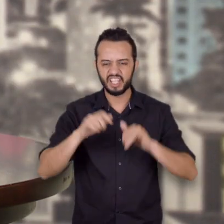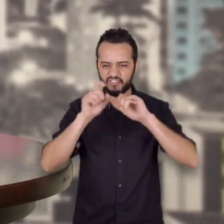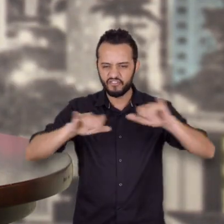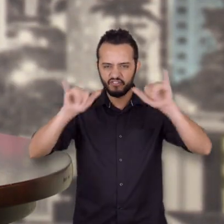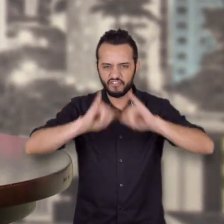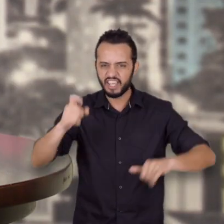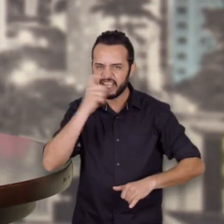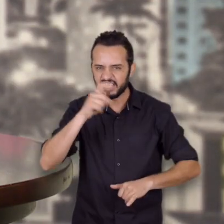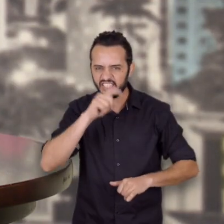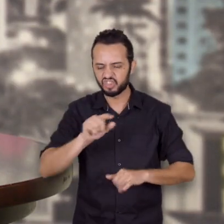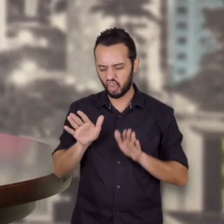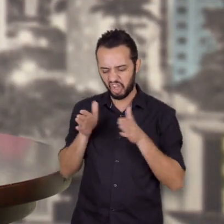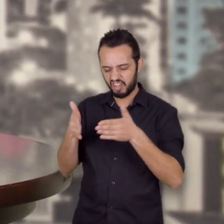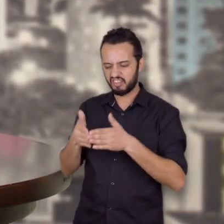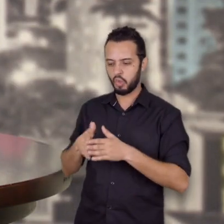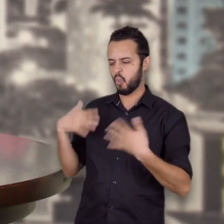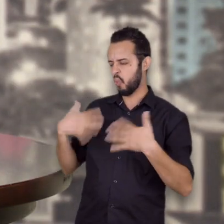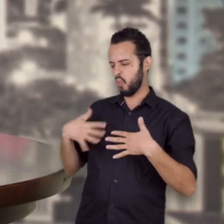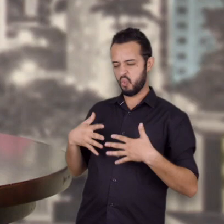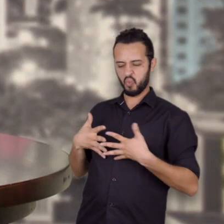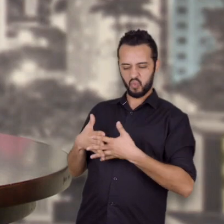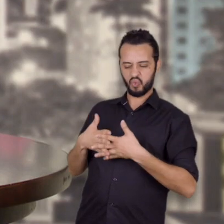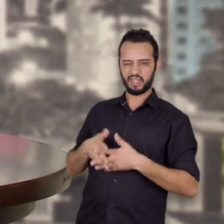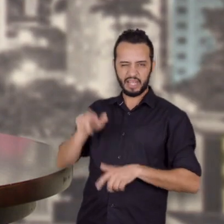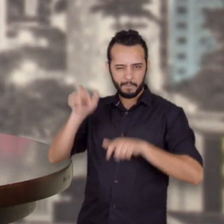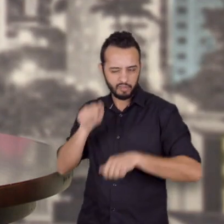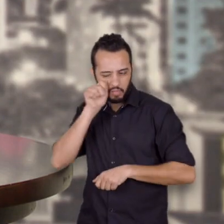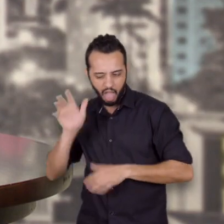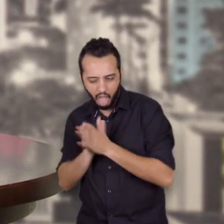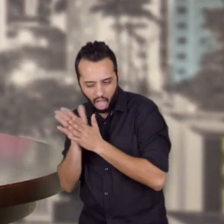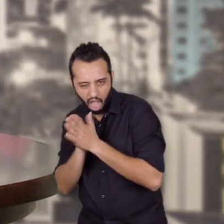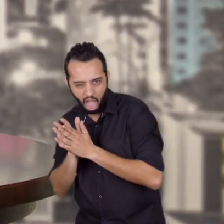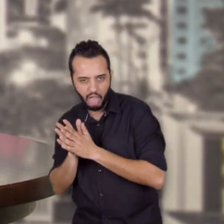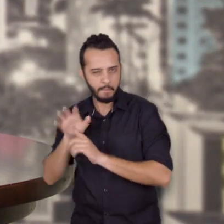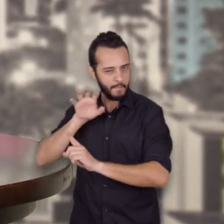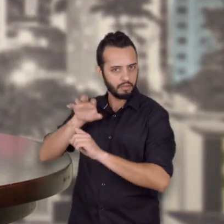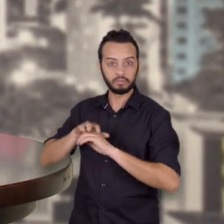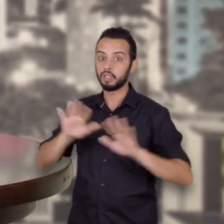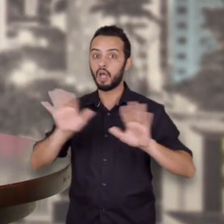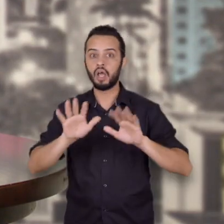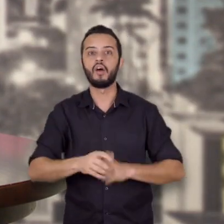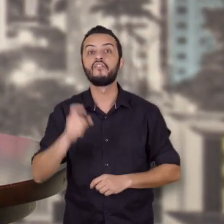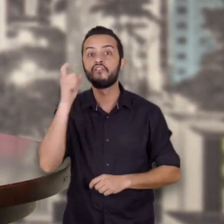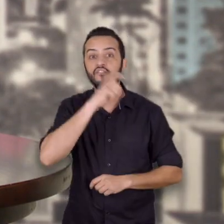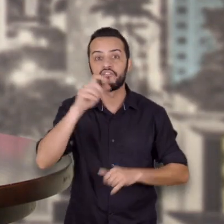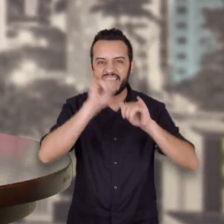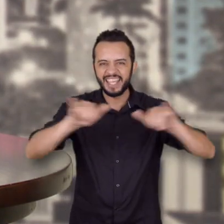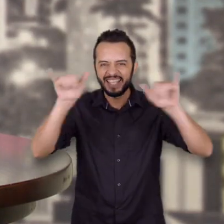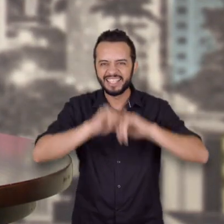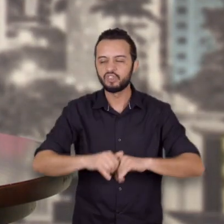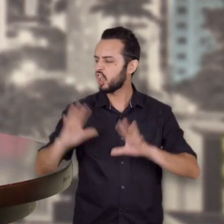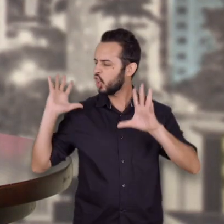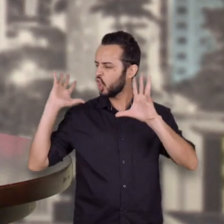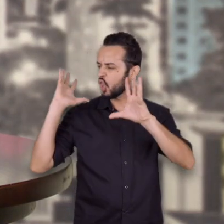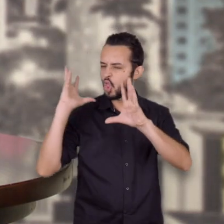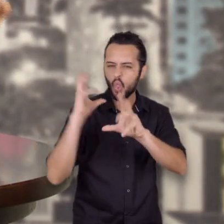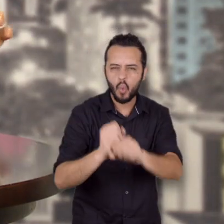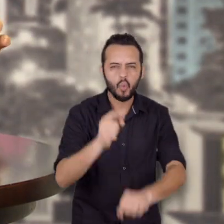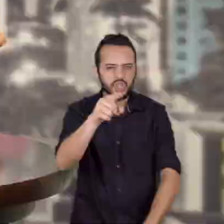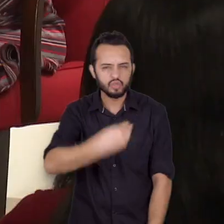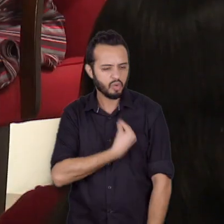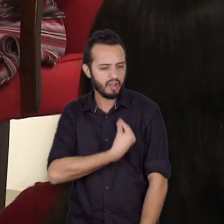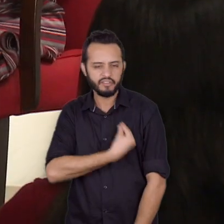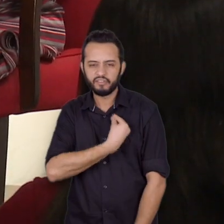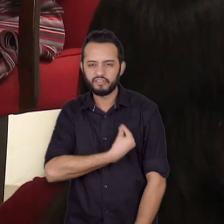é aquele negocinho escandaloso, horroroso, que os mais espertos logo... Não. Fake news está de A a Z